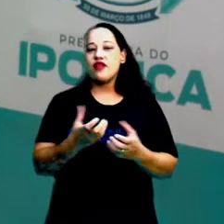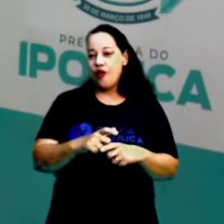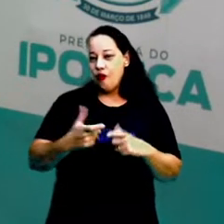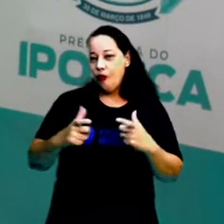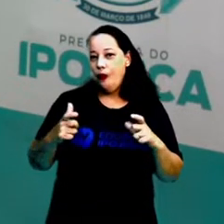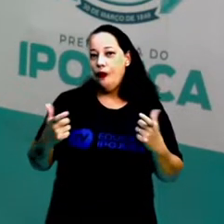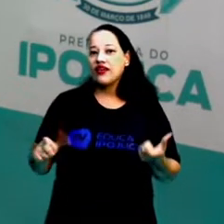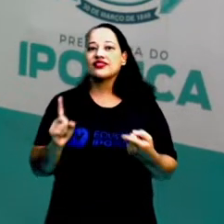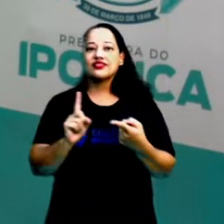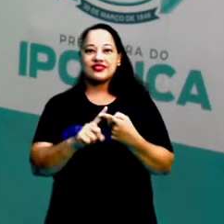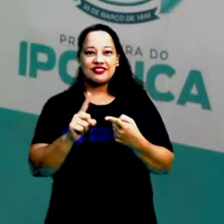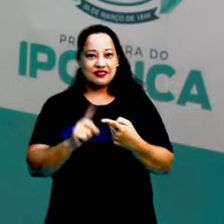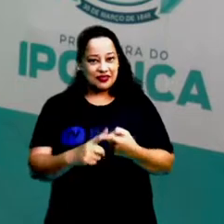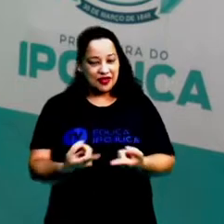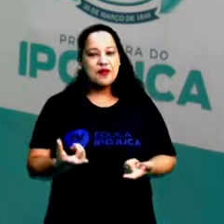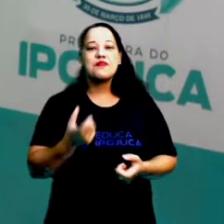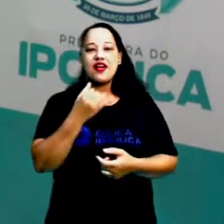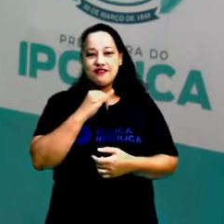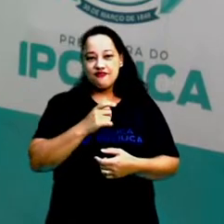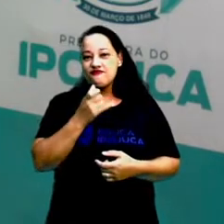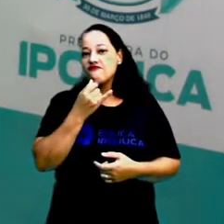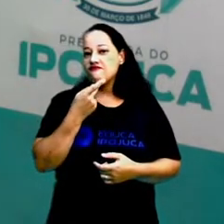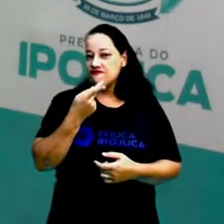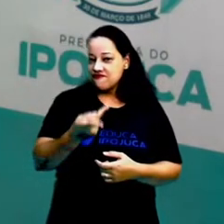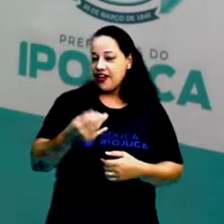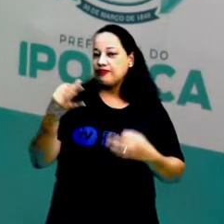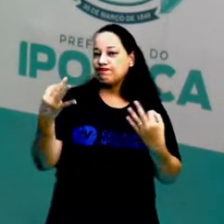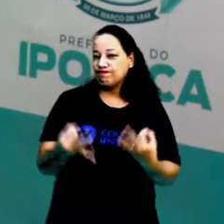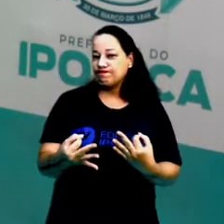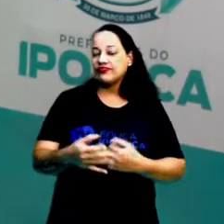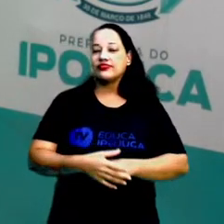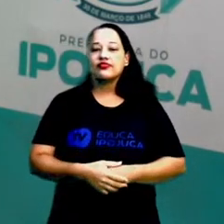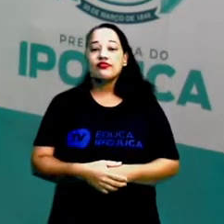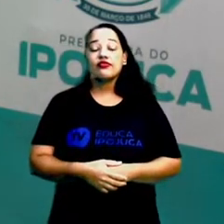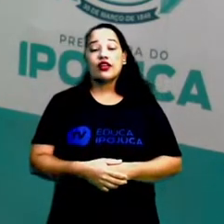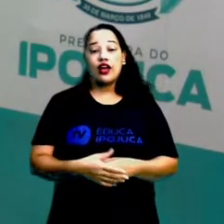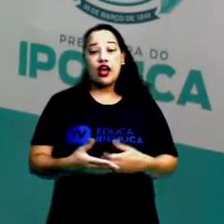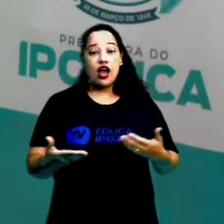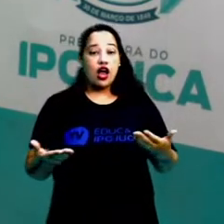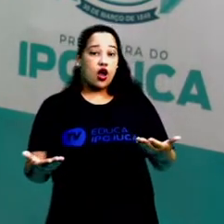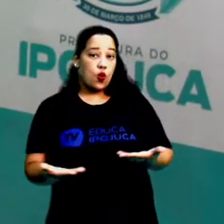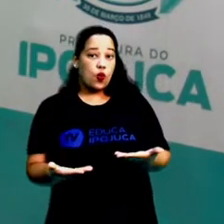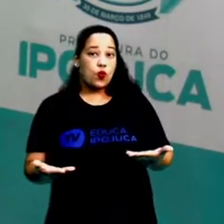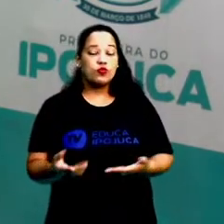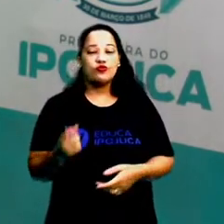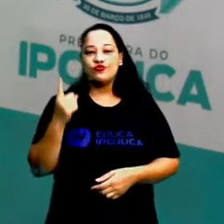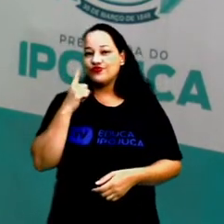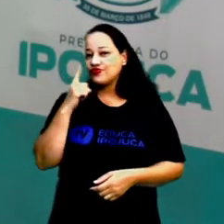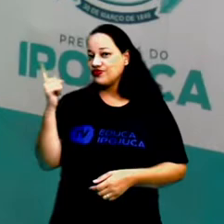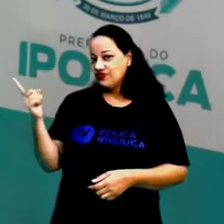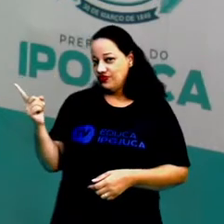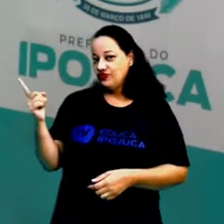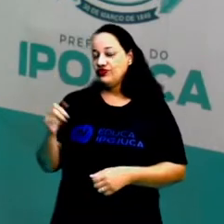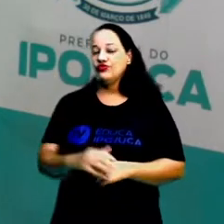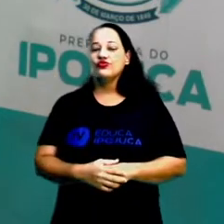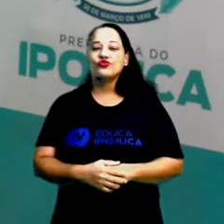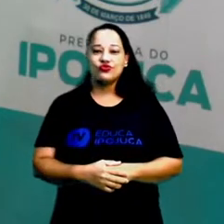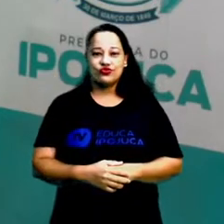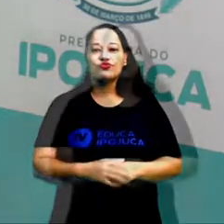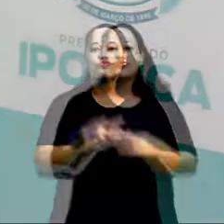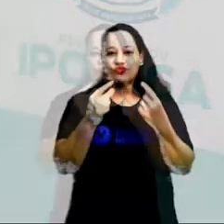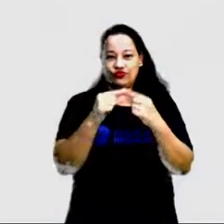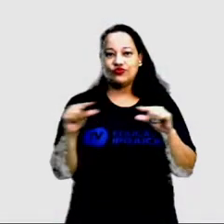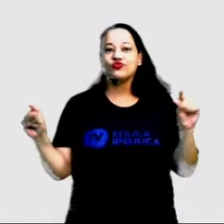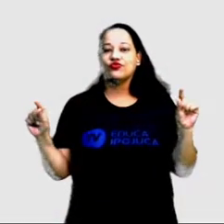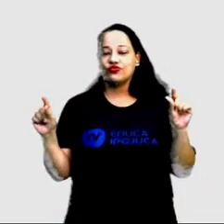enriquecer a sua pronúncia. Vamos lá. Olha aqui a primeira frase que eu trouxe para